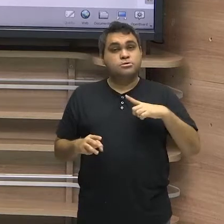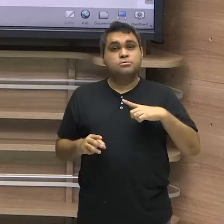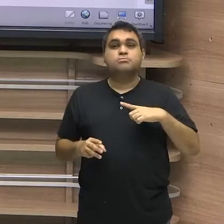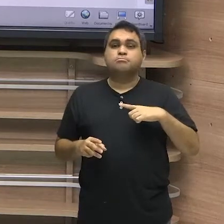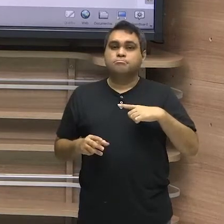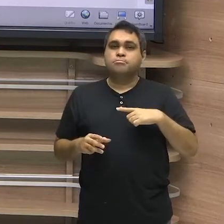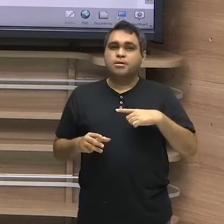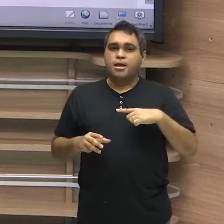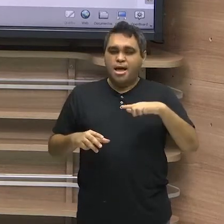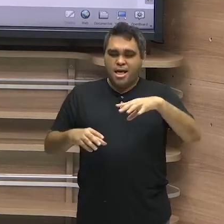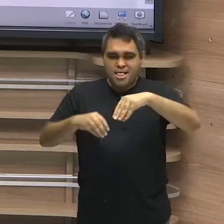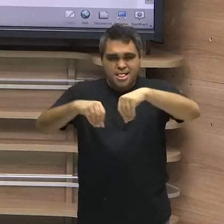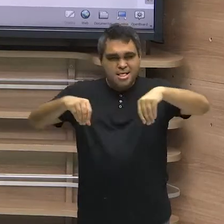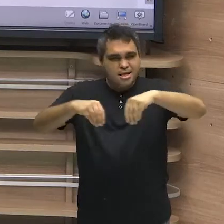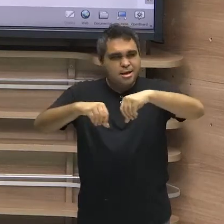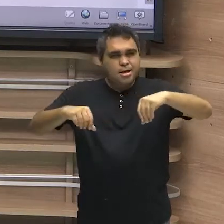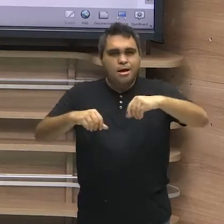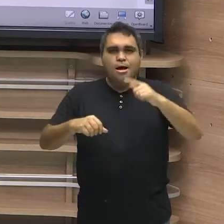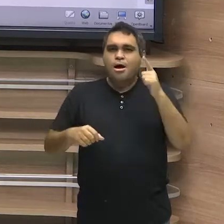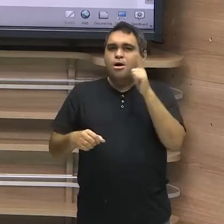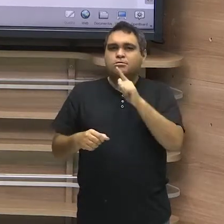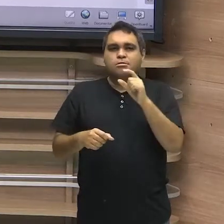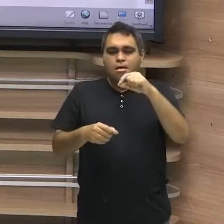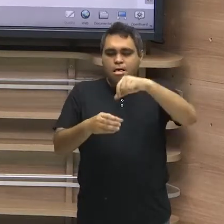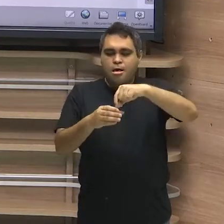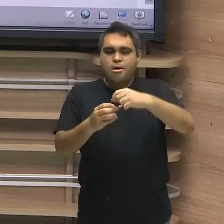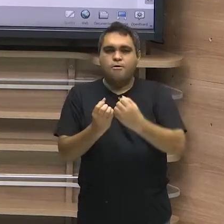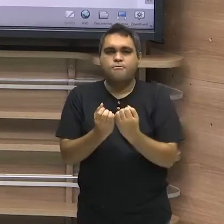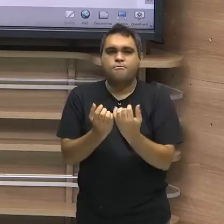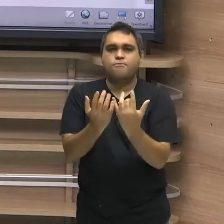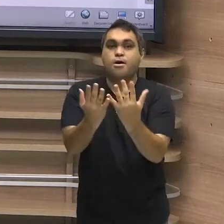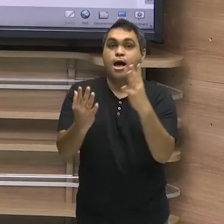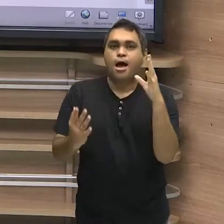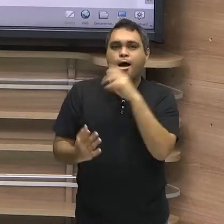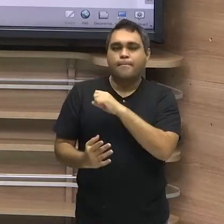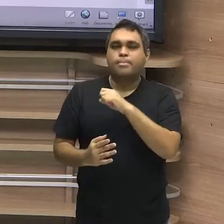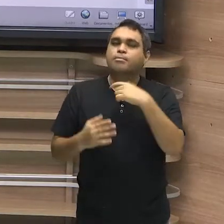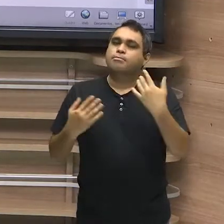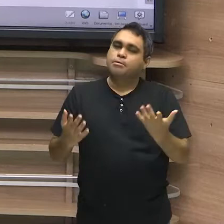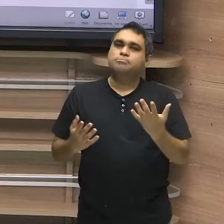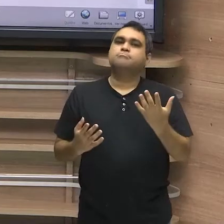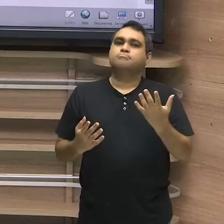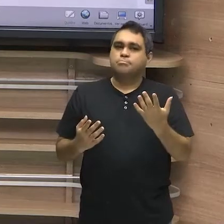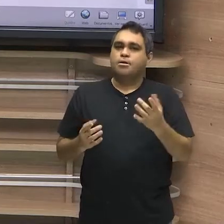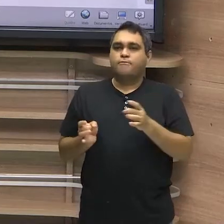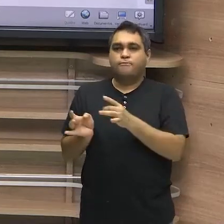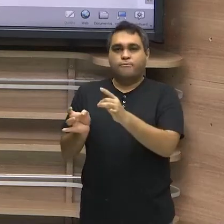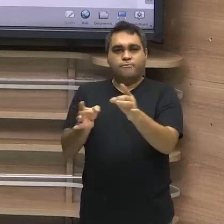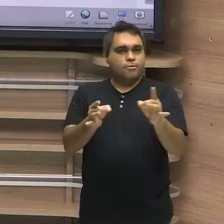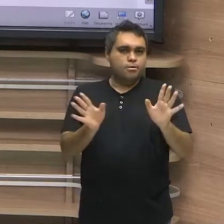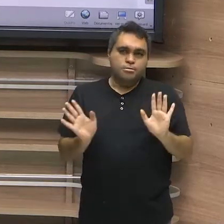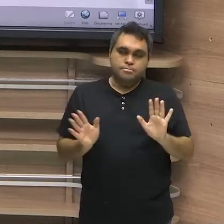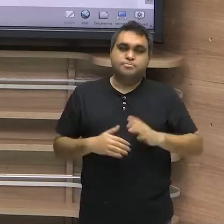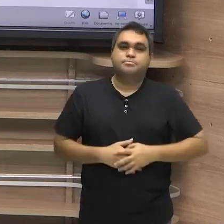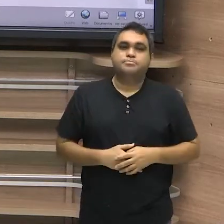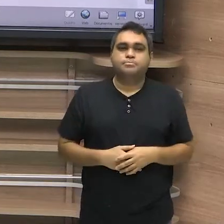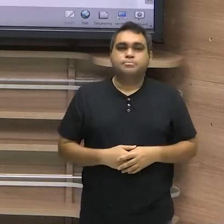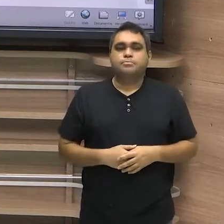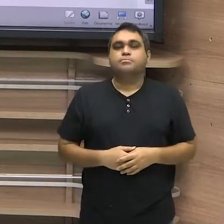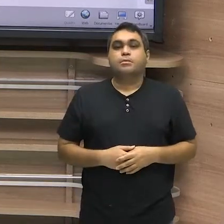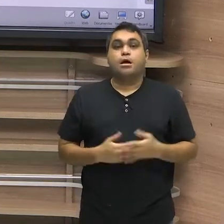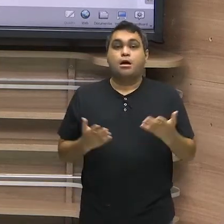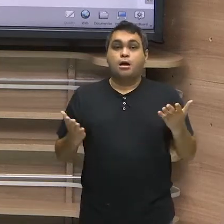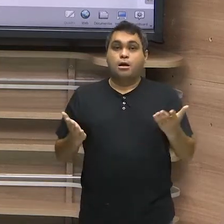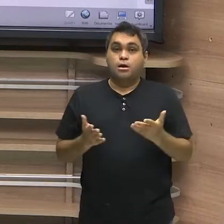fértil nessa época, certo? E eles vão acabar sobrevivendo aí do comércio, certo? E agora a gente vai ver